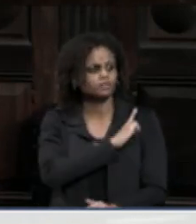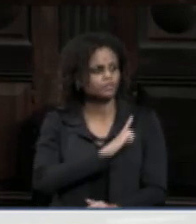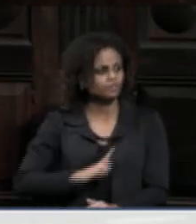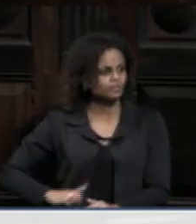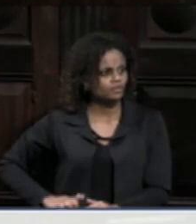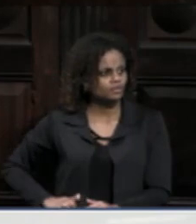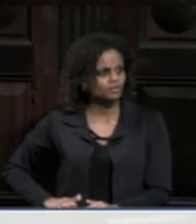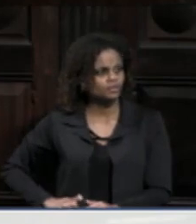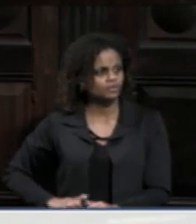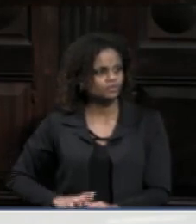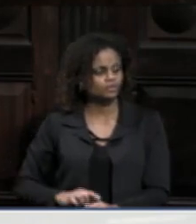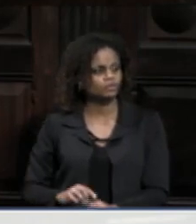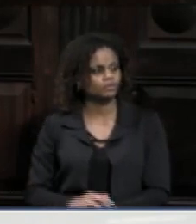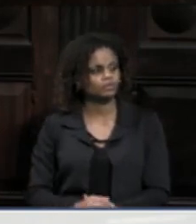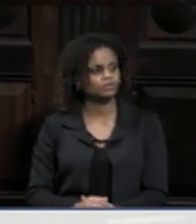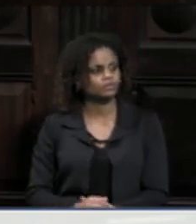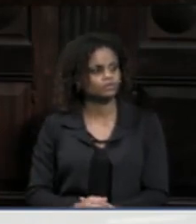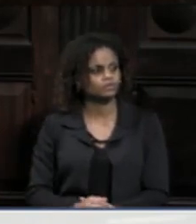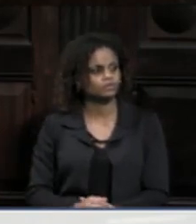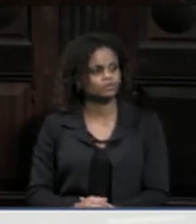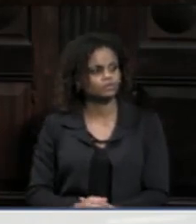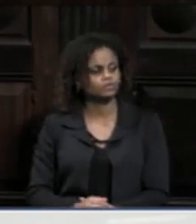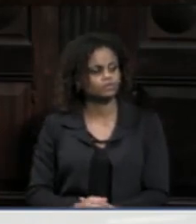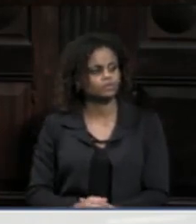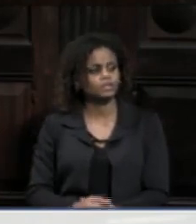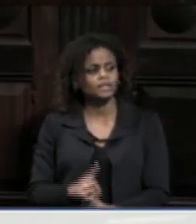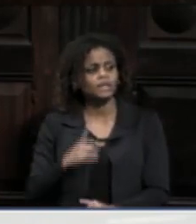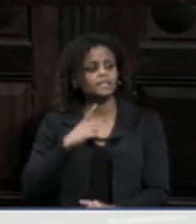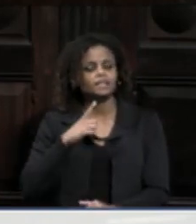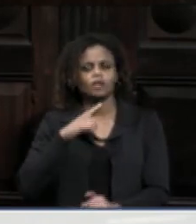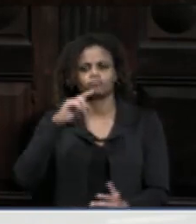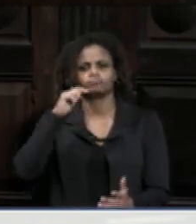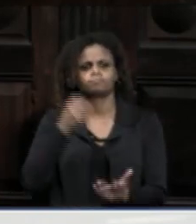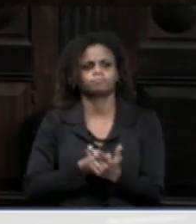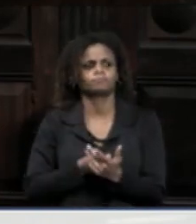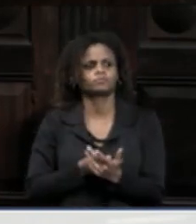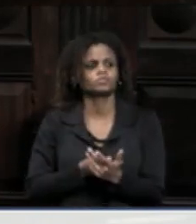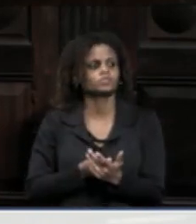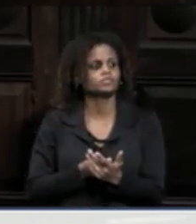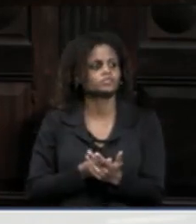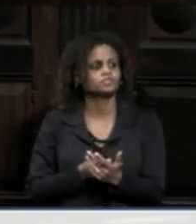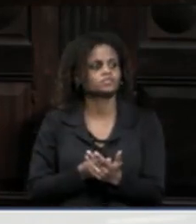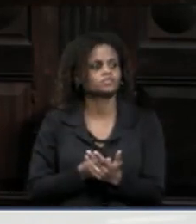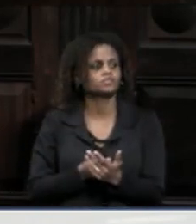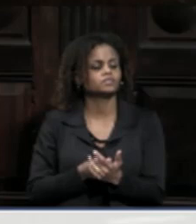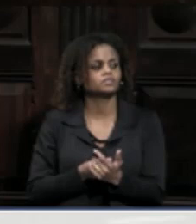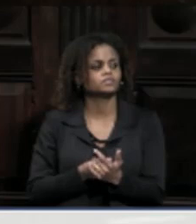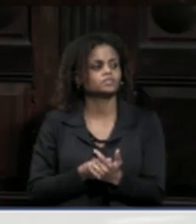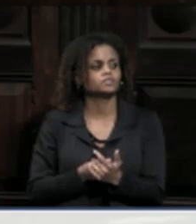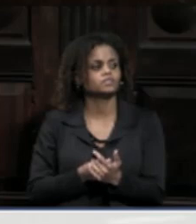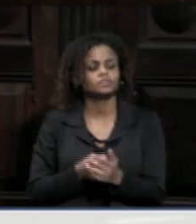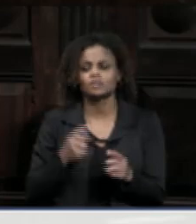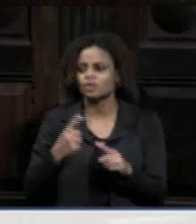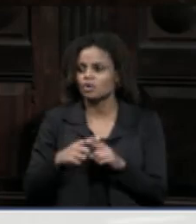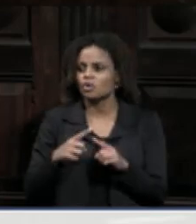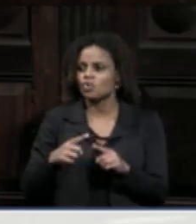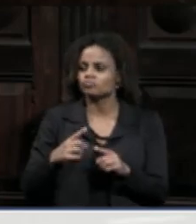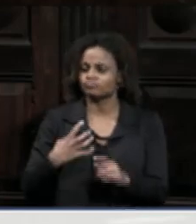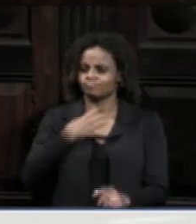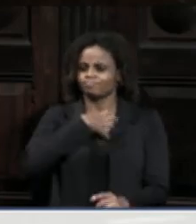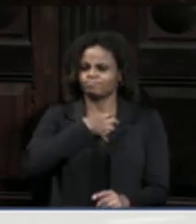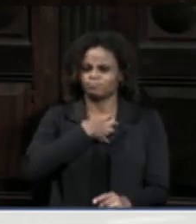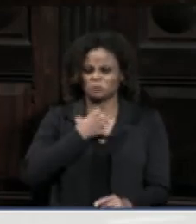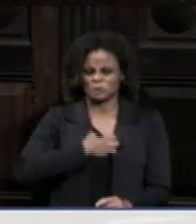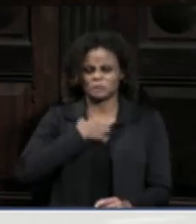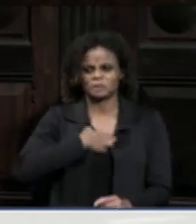governador do Estado tome suas decisões com a espada da ira,